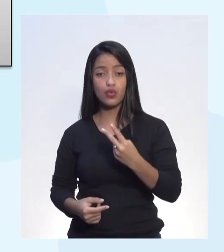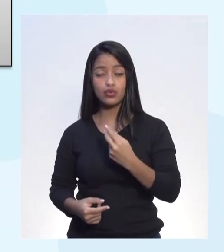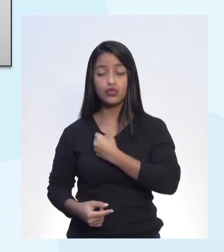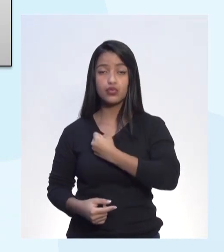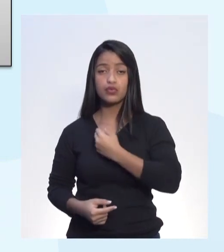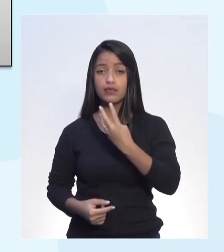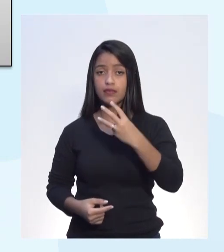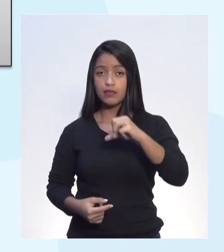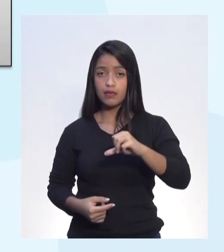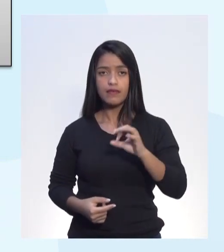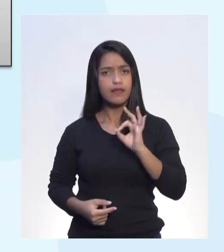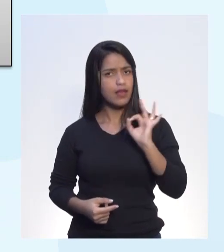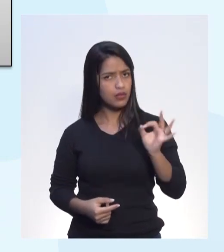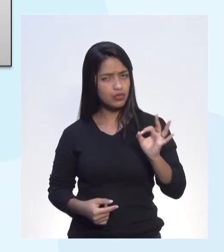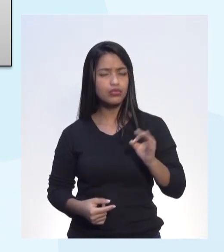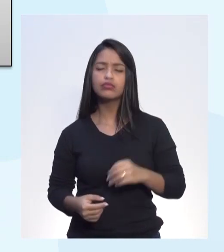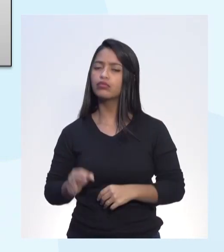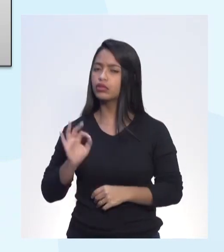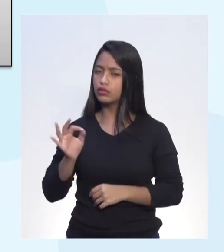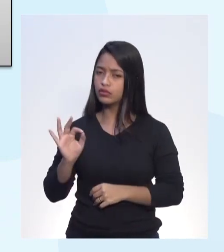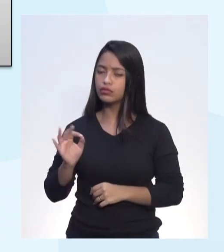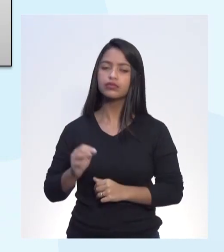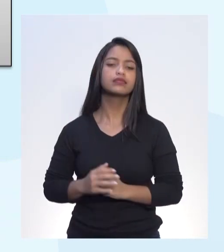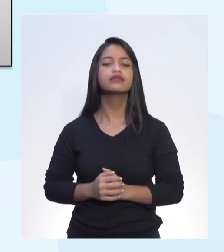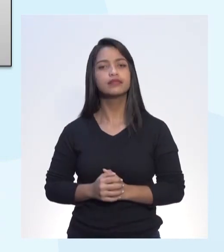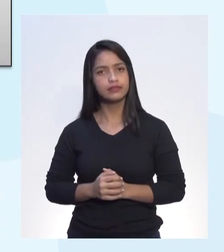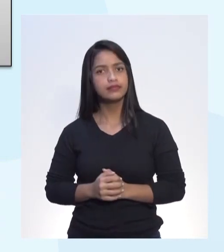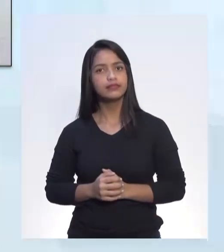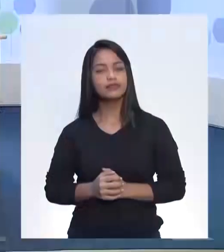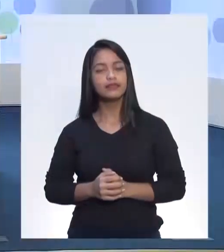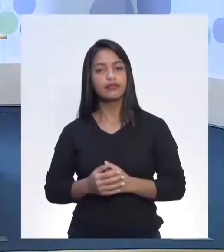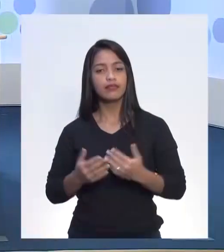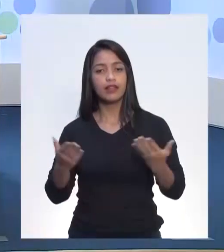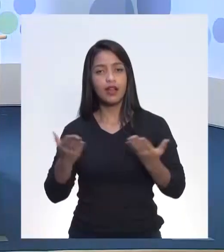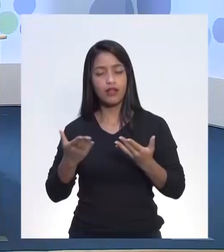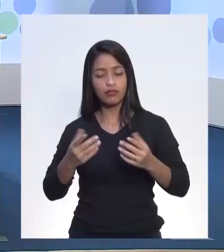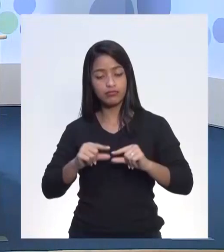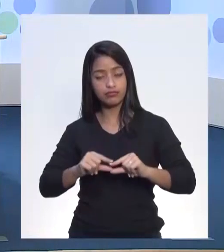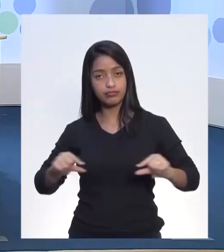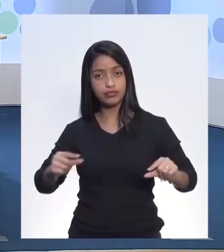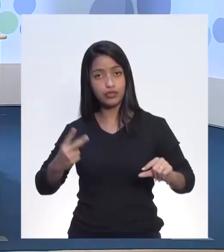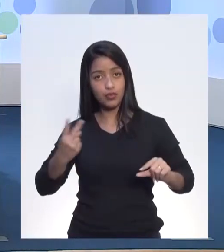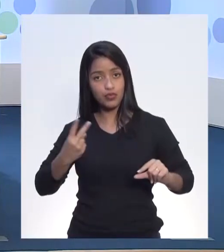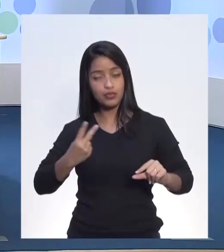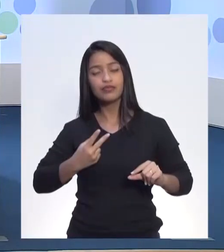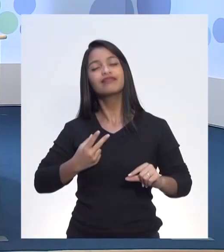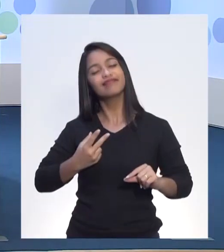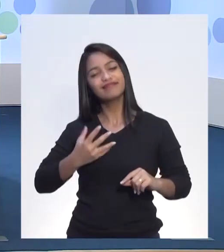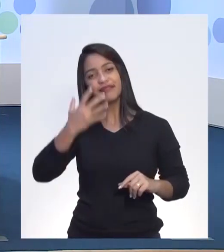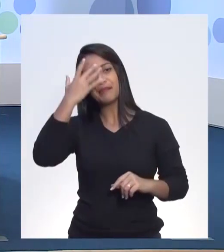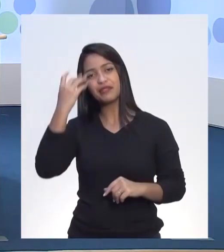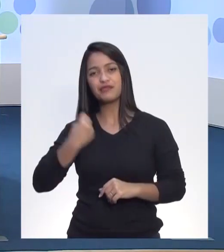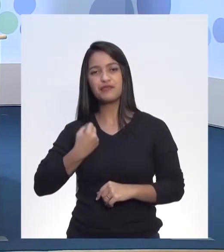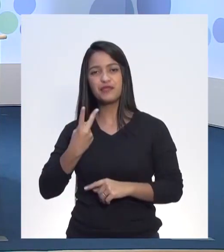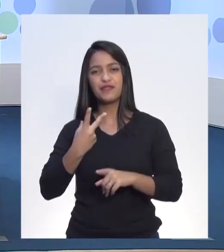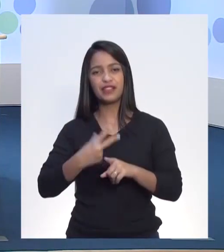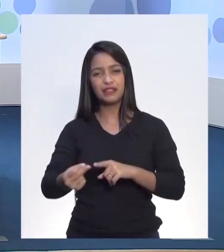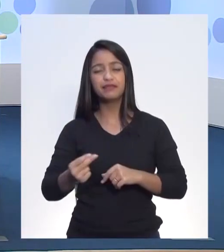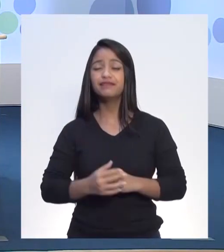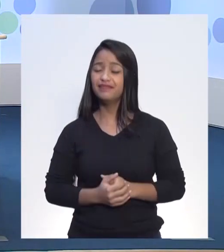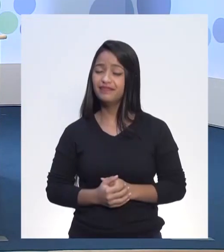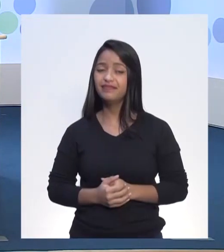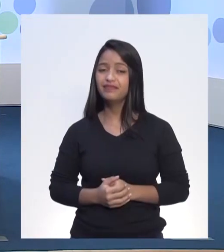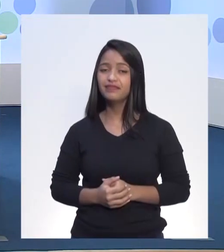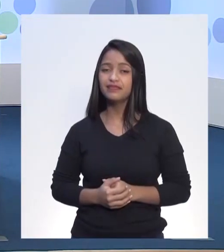39. É isso, Jonas? Isso, o candidato 2 vence nessa segunda rodada. Vence, né? Todo número positivo sempre será maior que o número negativo.